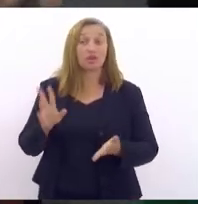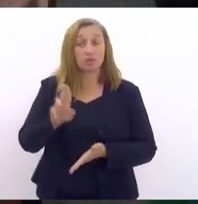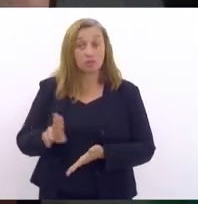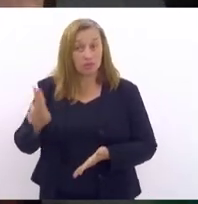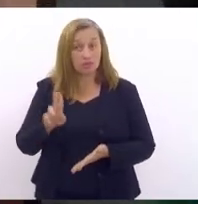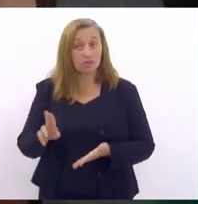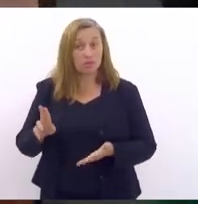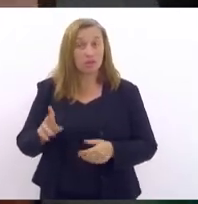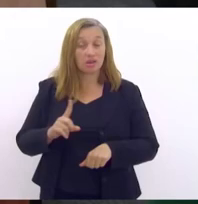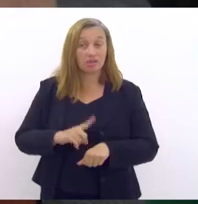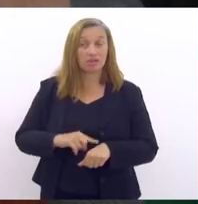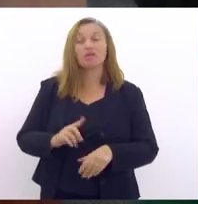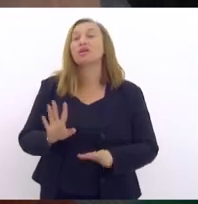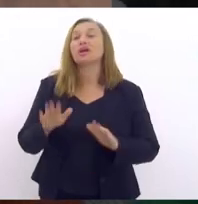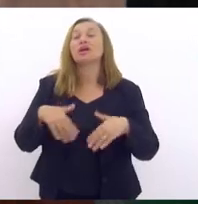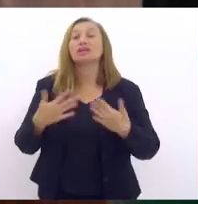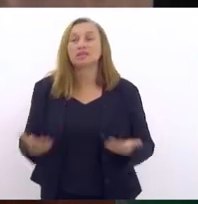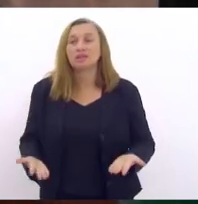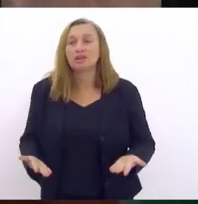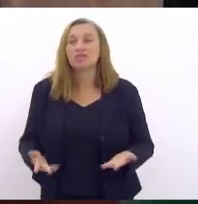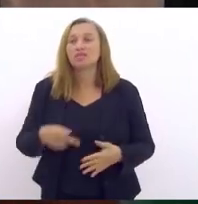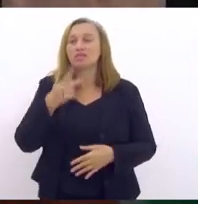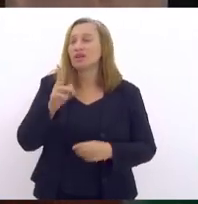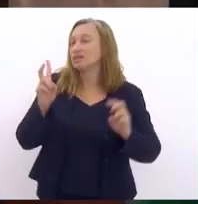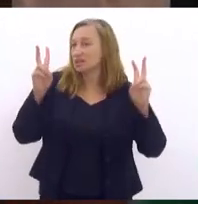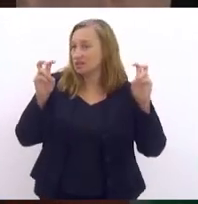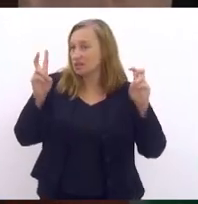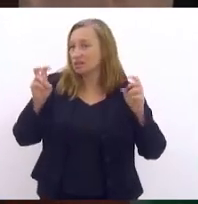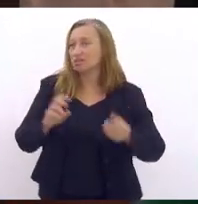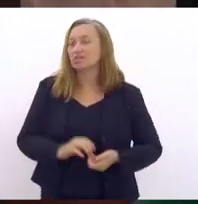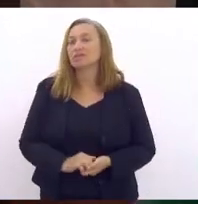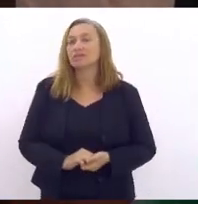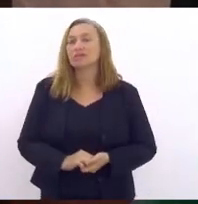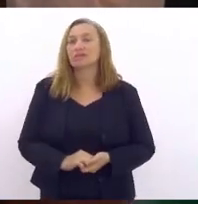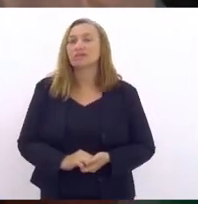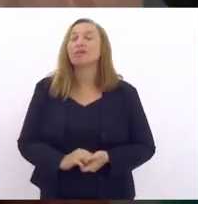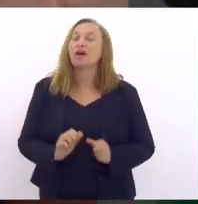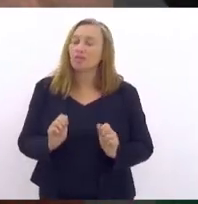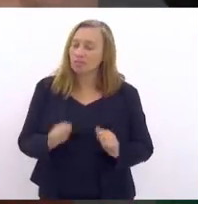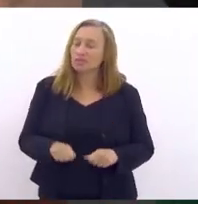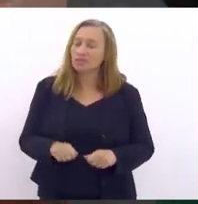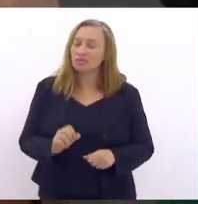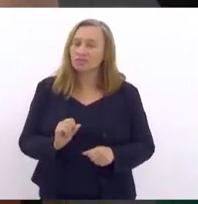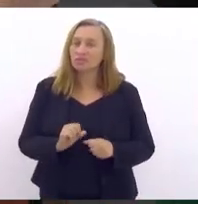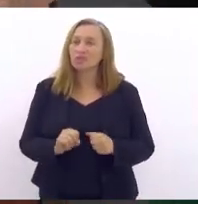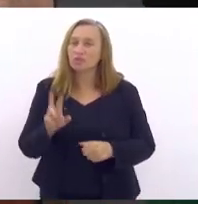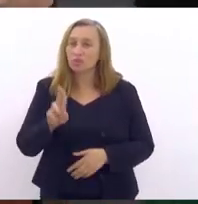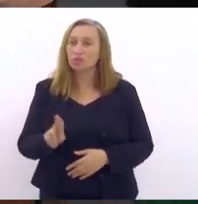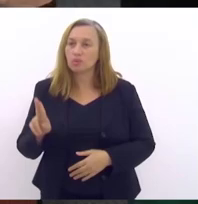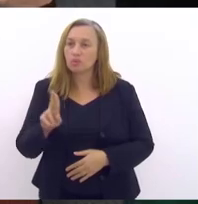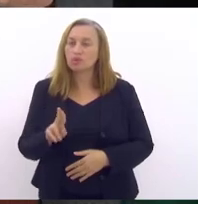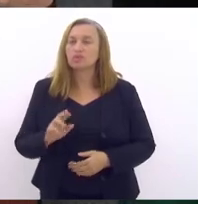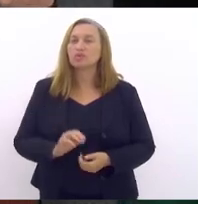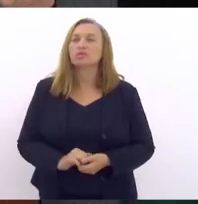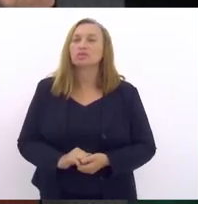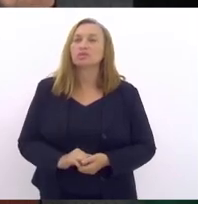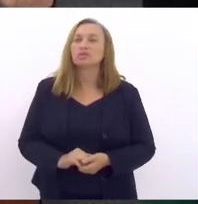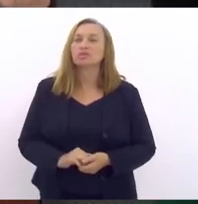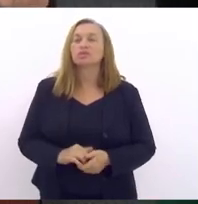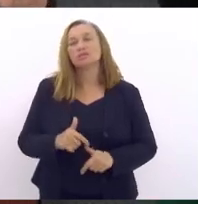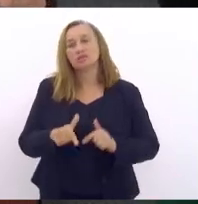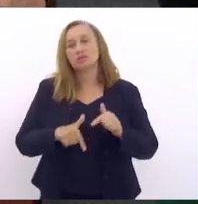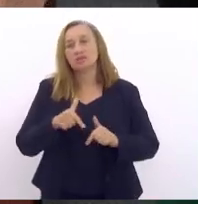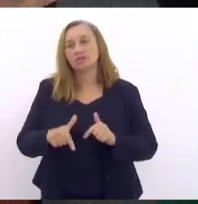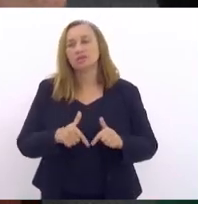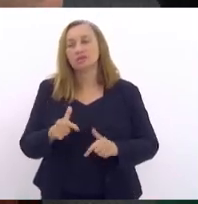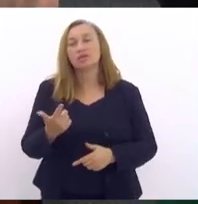quando a matéria não tiver. Então, aqui colocar pertinente. Essa questão, que é possível fazer uso disso, desse serviço,